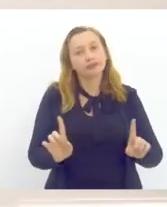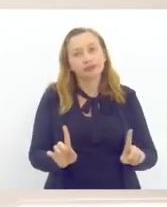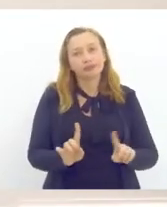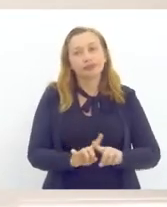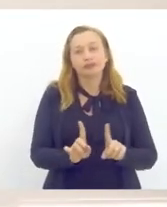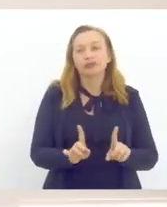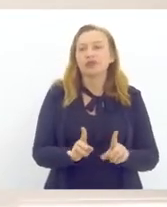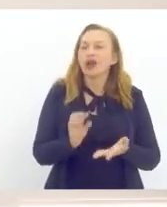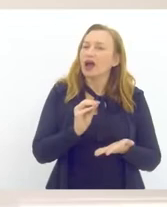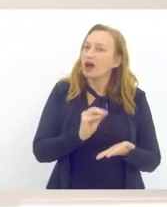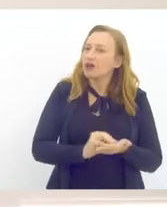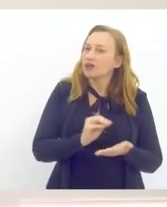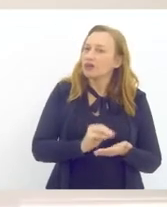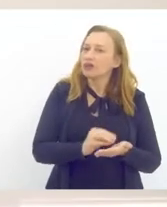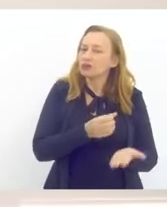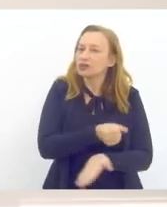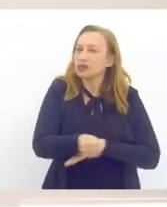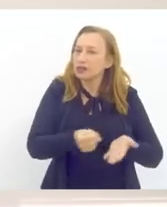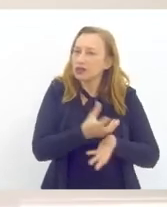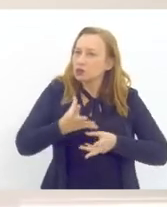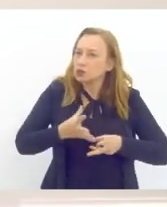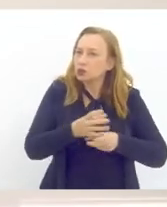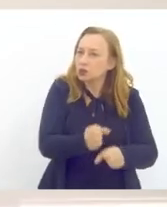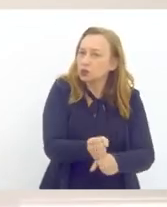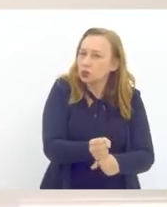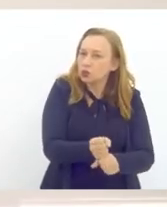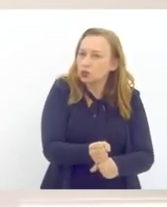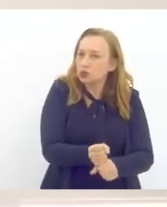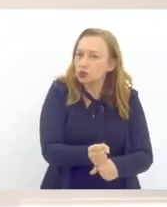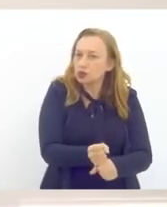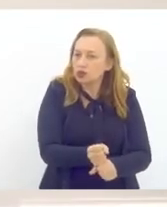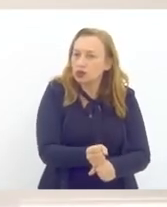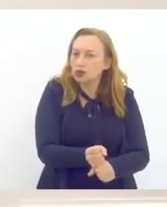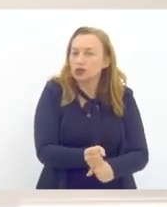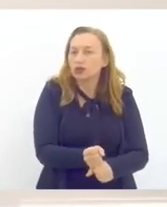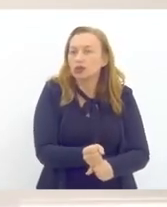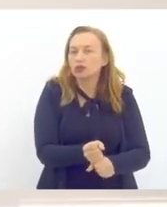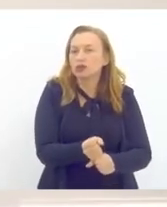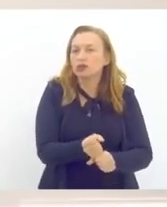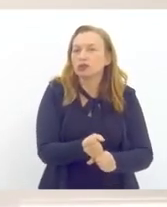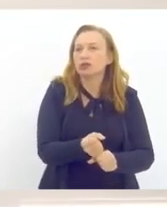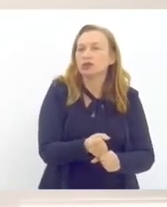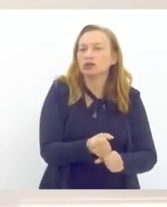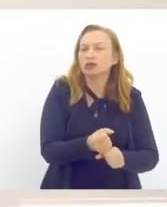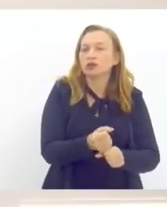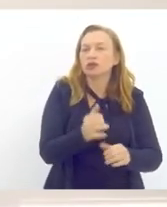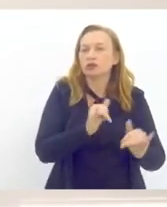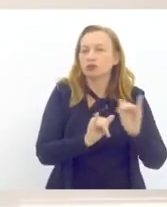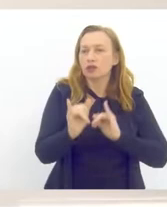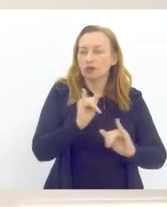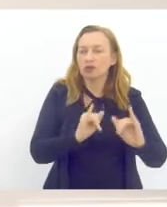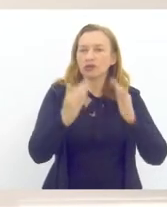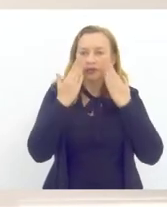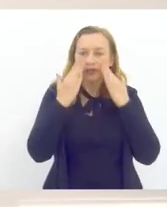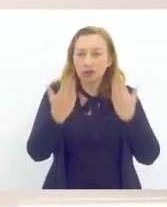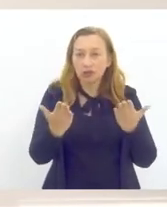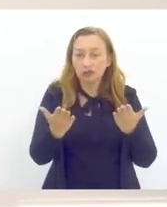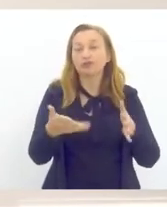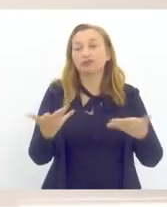falta da base de cálculo que nos levou aos números apresentados, evidentemente, são um fator que nos